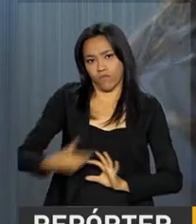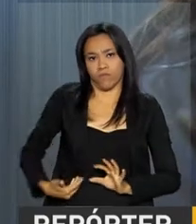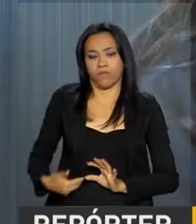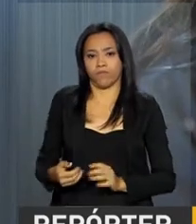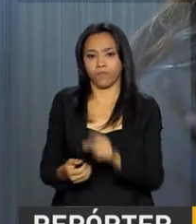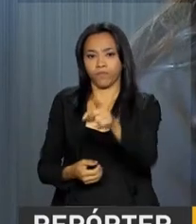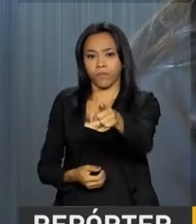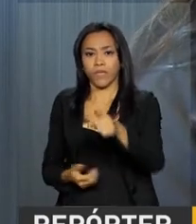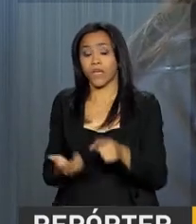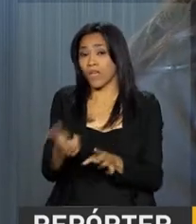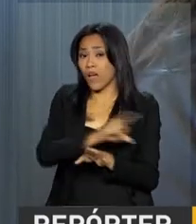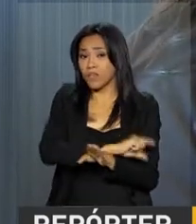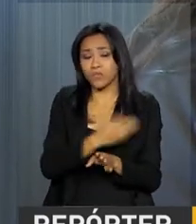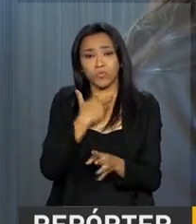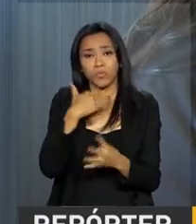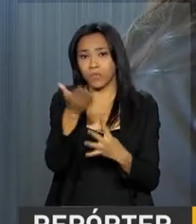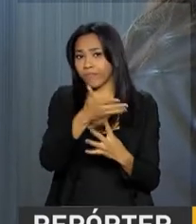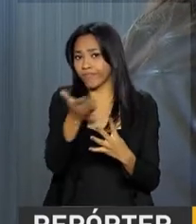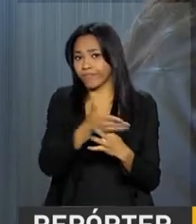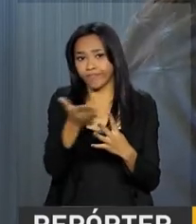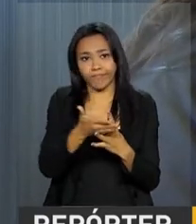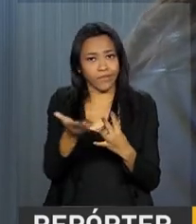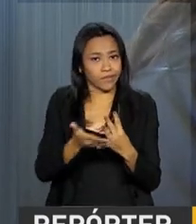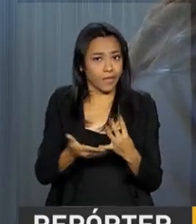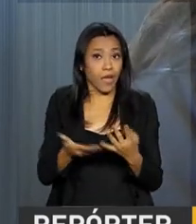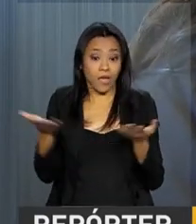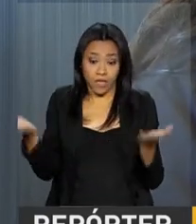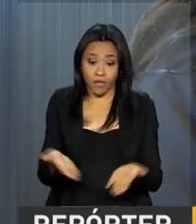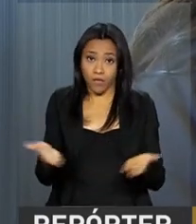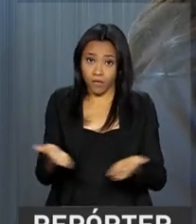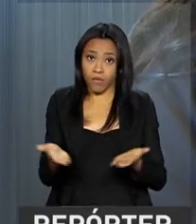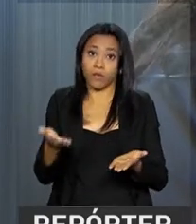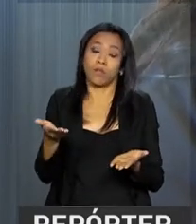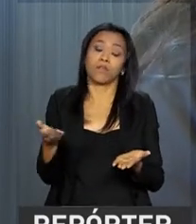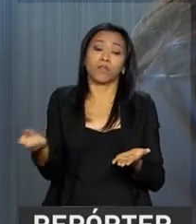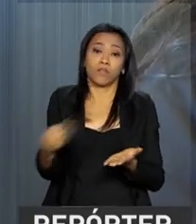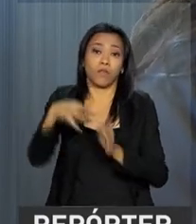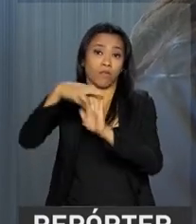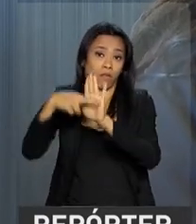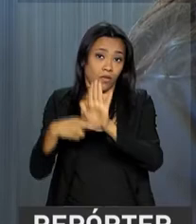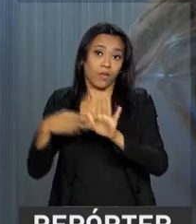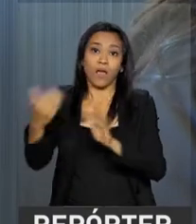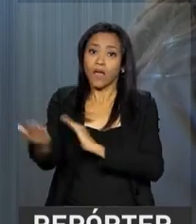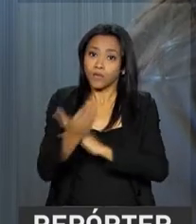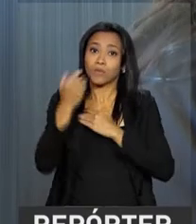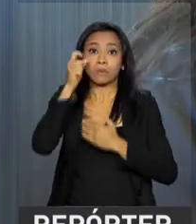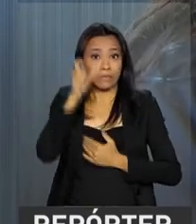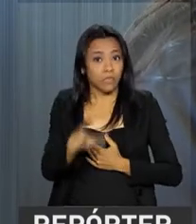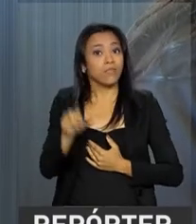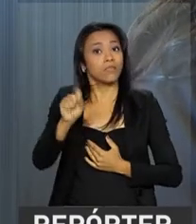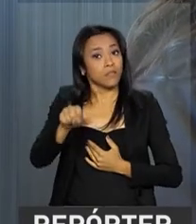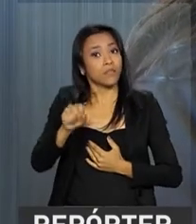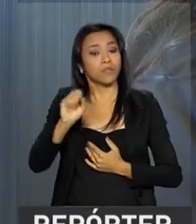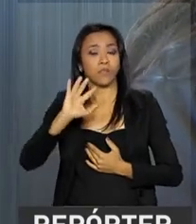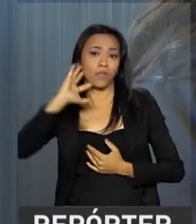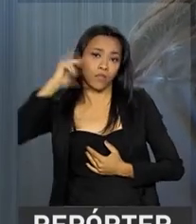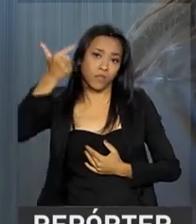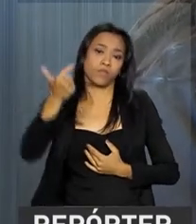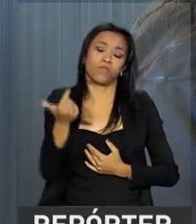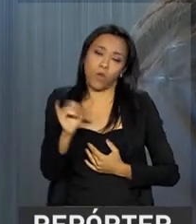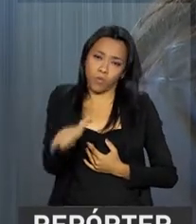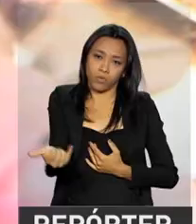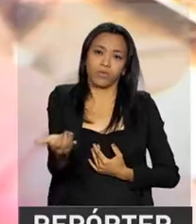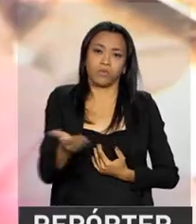poderia passar lá dessa forma é com esses benefícios então com certeza interessante 50 deve regularizar uma boa